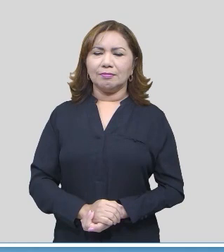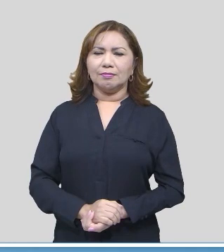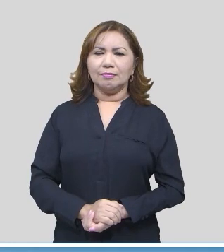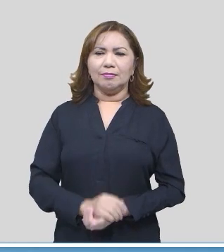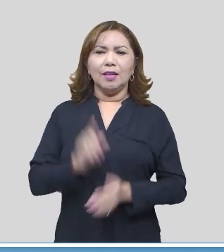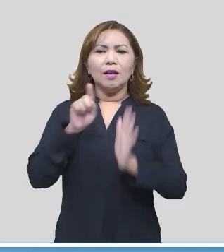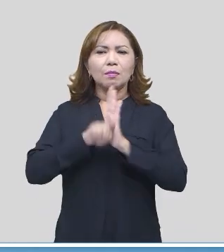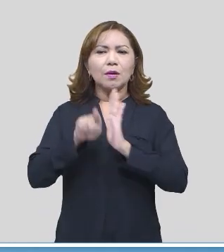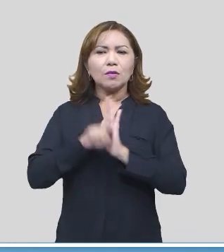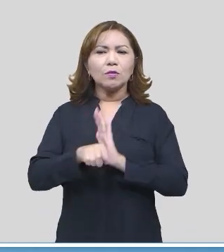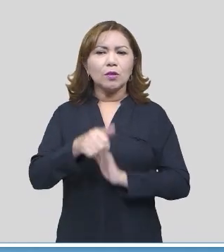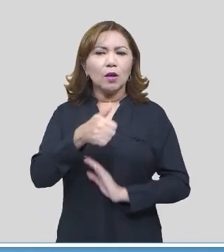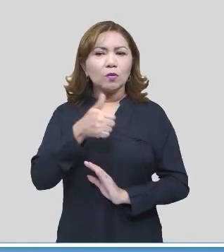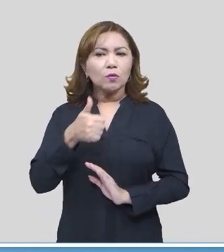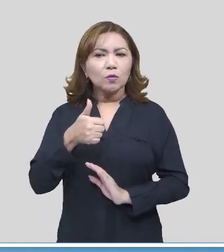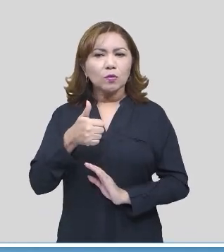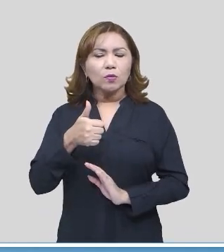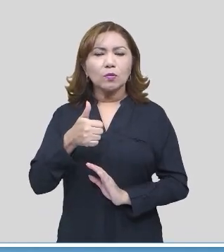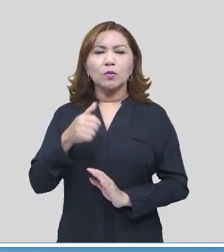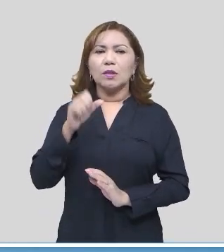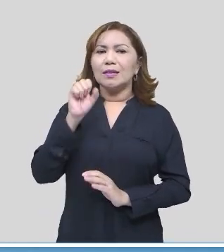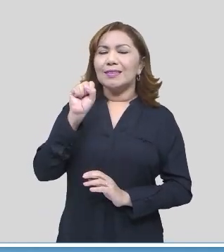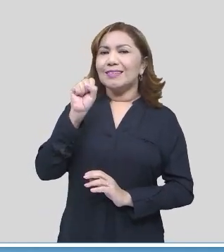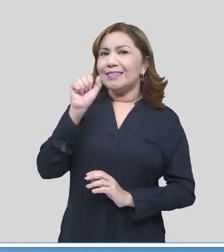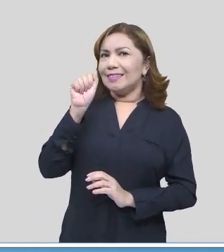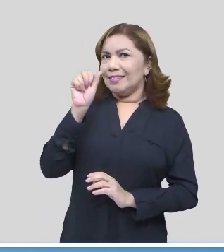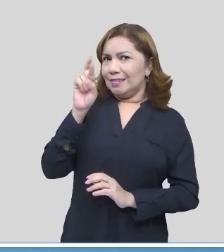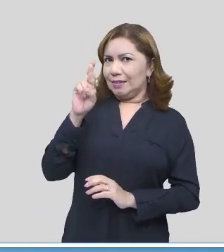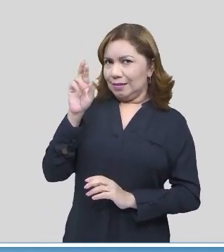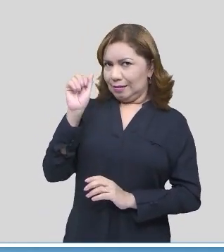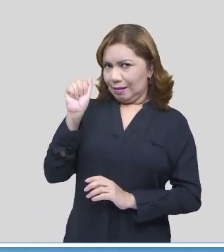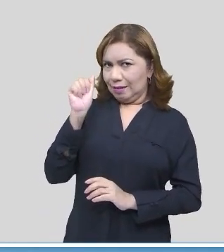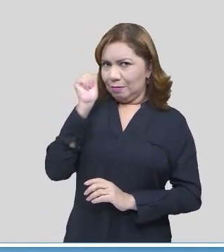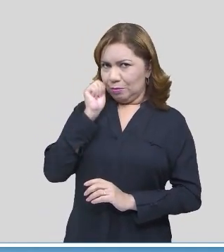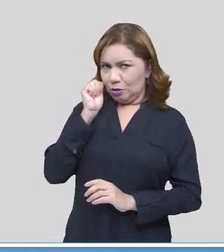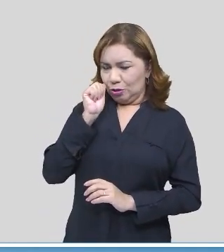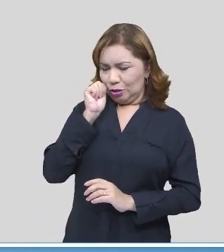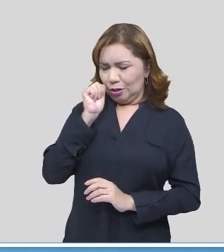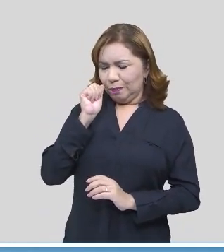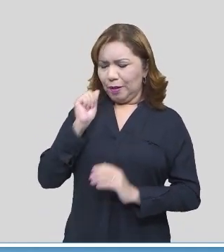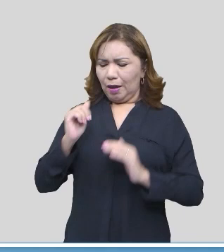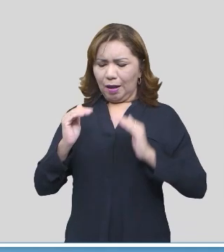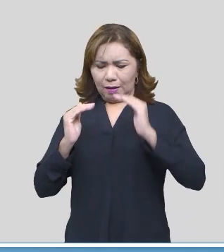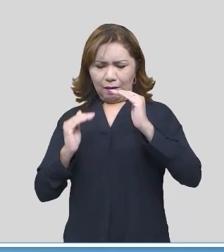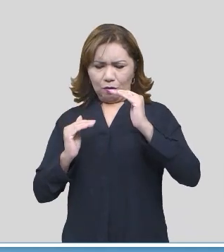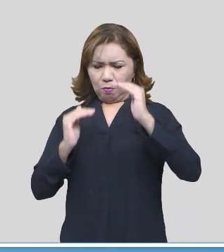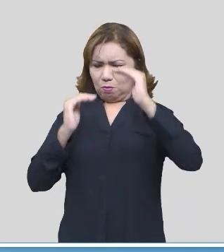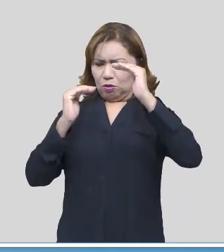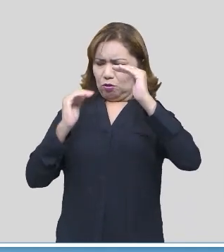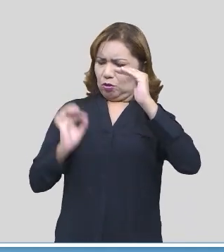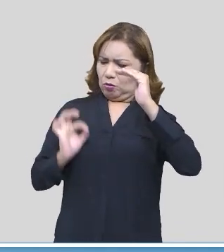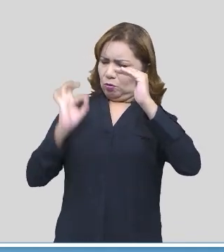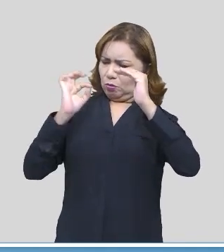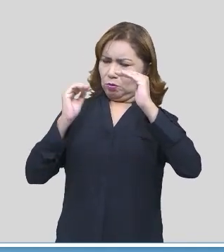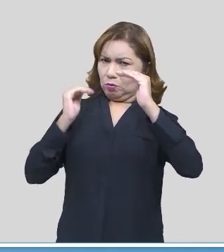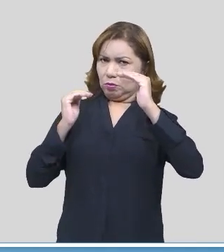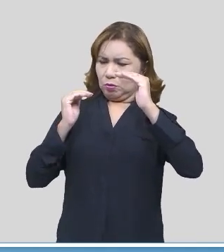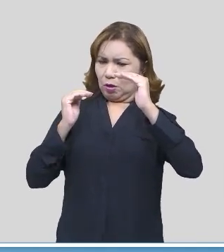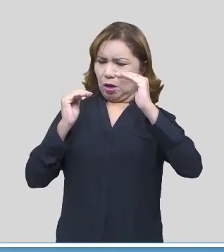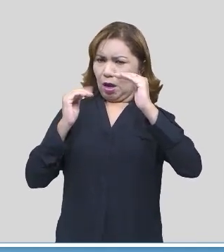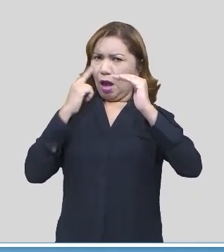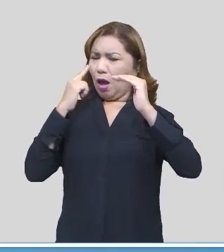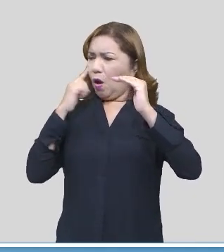Questão 1. Sara, comparando sua altura com a da sua mãe, observe a